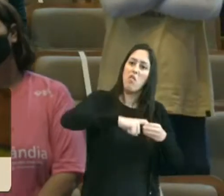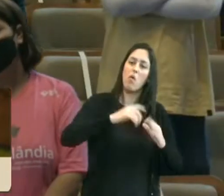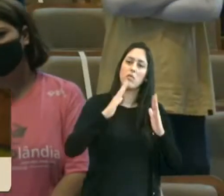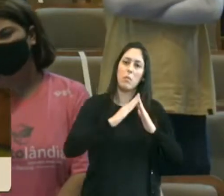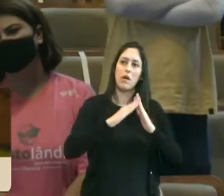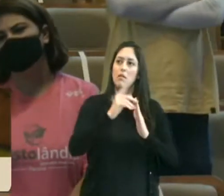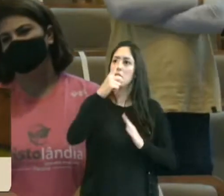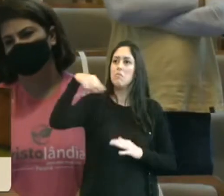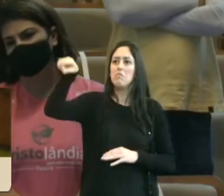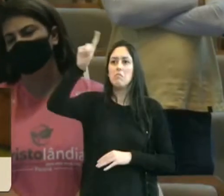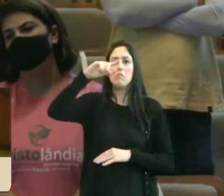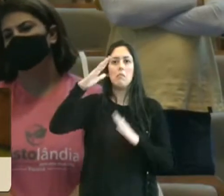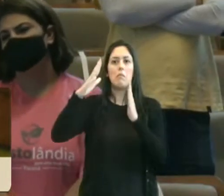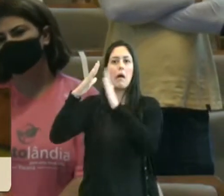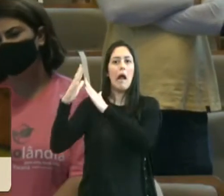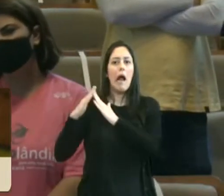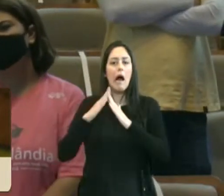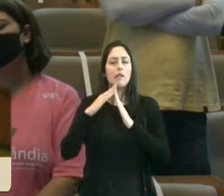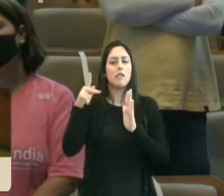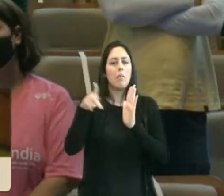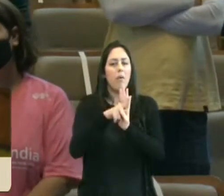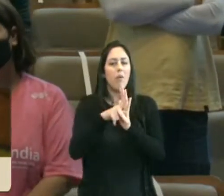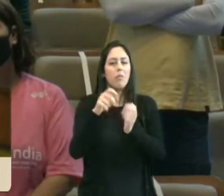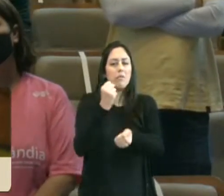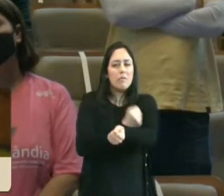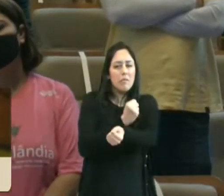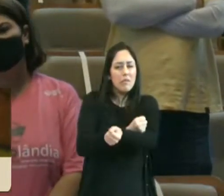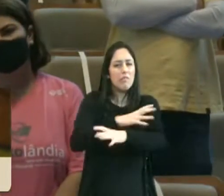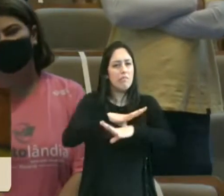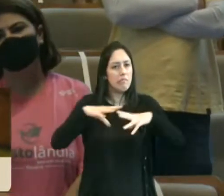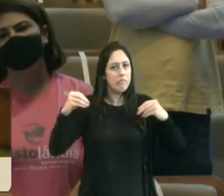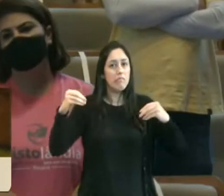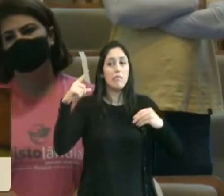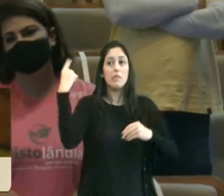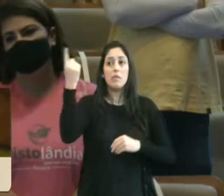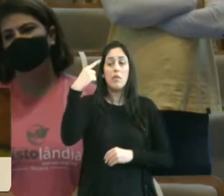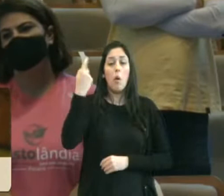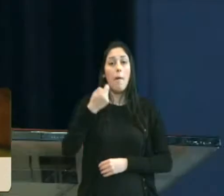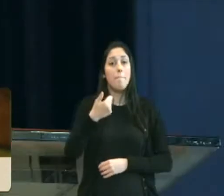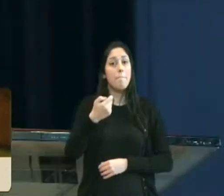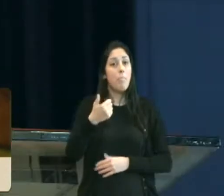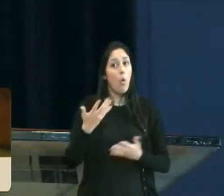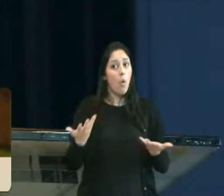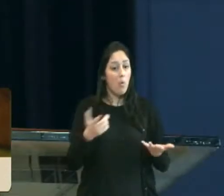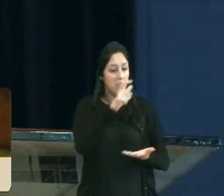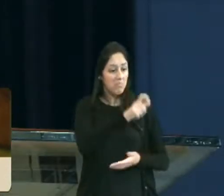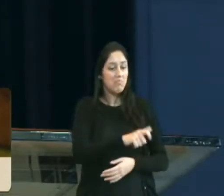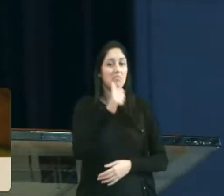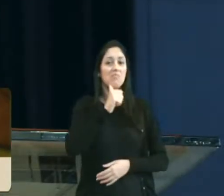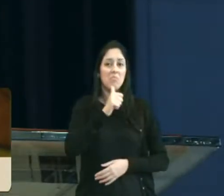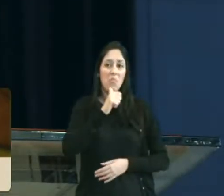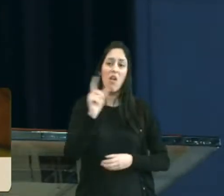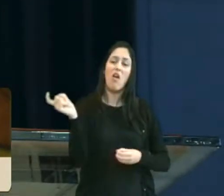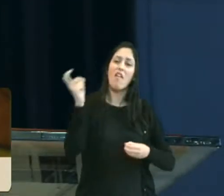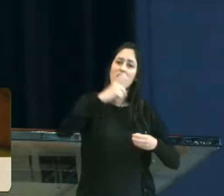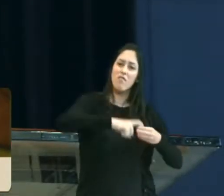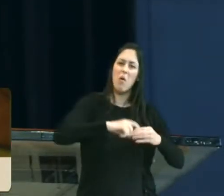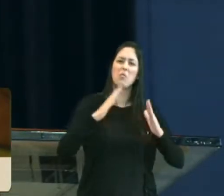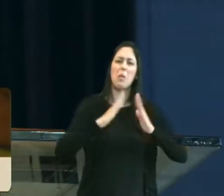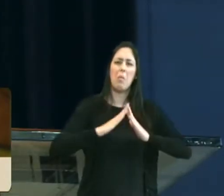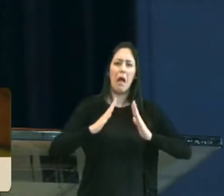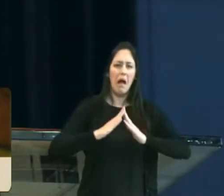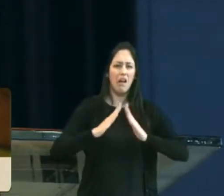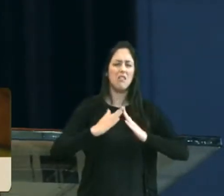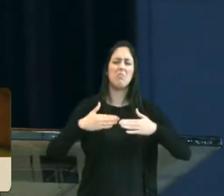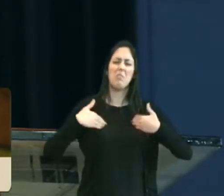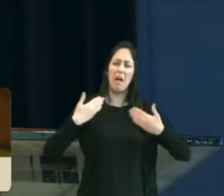aí, já tentou ajudar alguém, você sabe que é difícil. E que alegria ver a Juliana voltando para casa. Em nome de Jesus,